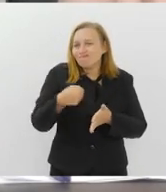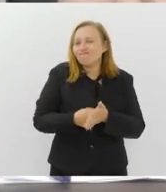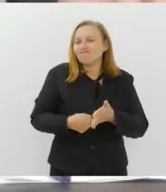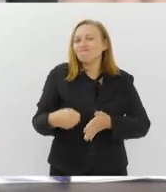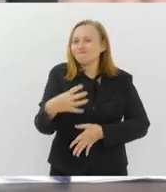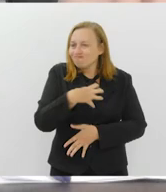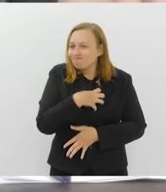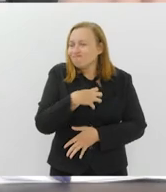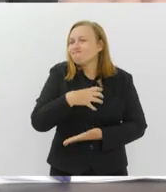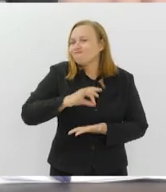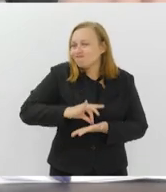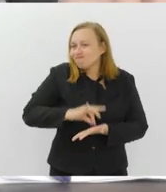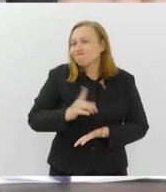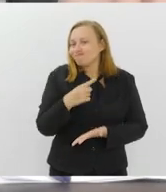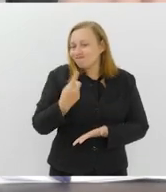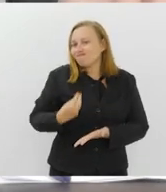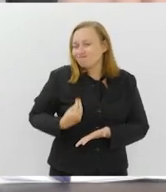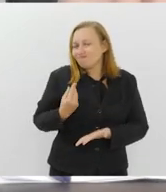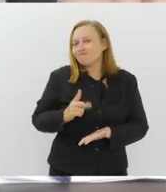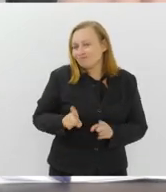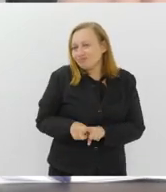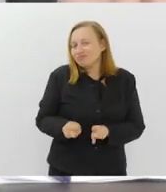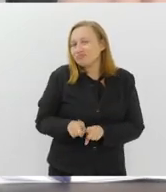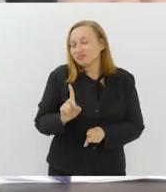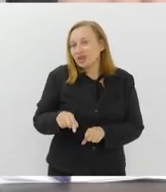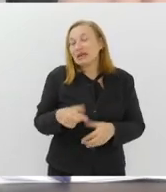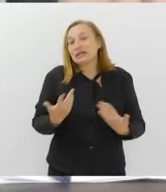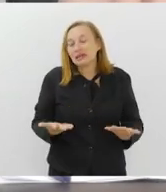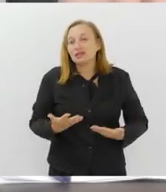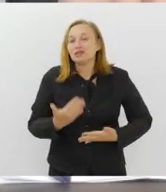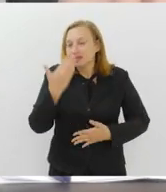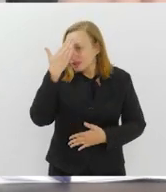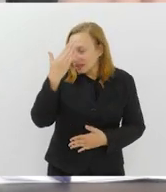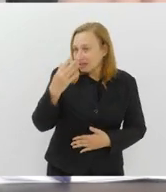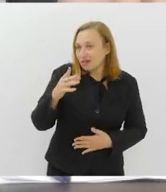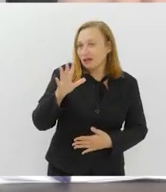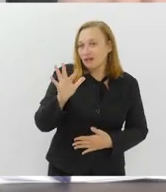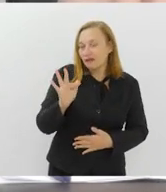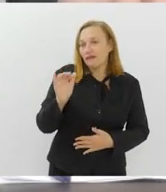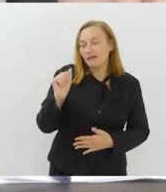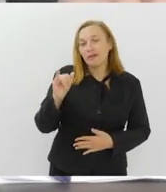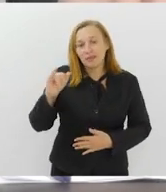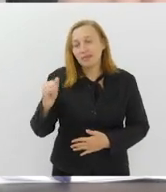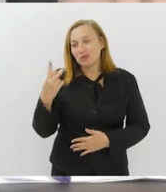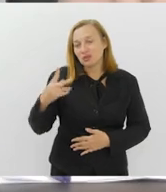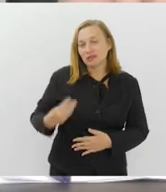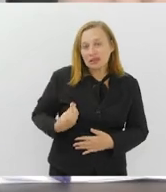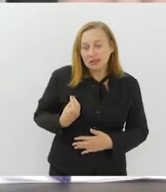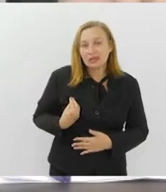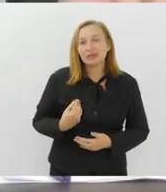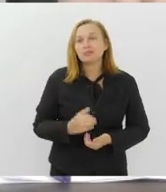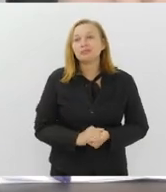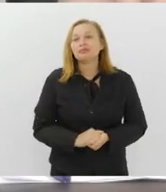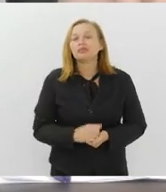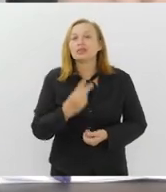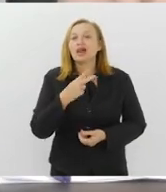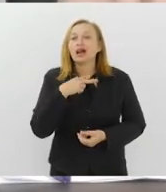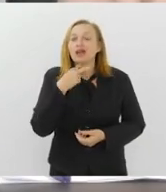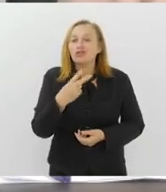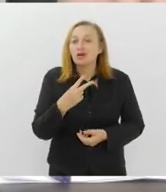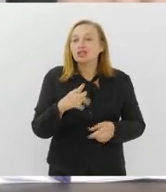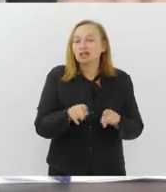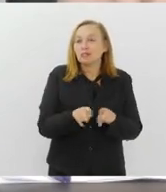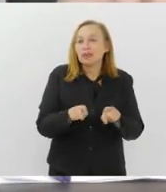sentido de verdade às nossas vidas também, não é? Então, te agradeço, Fabi, pela presença, que dá voz também,